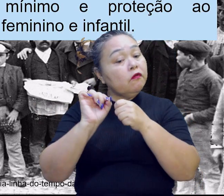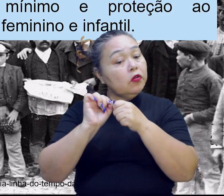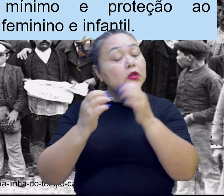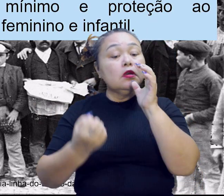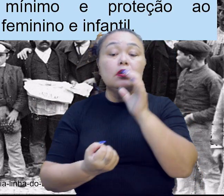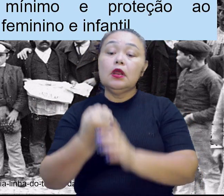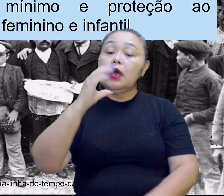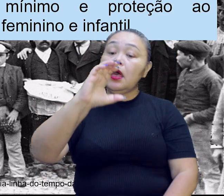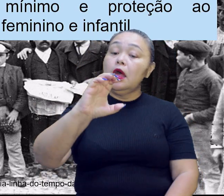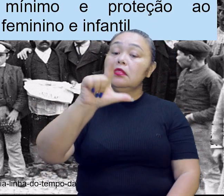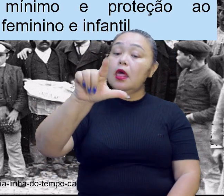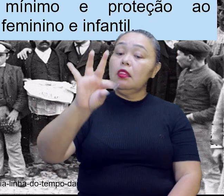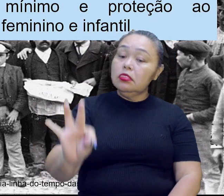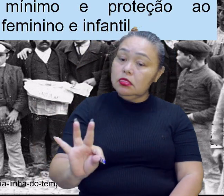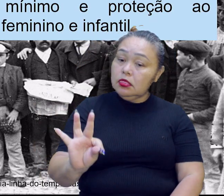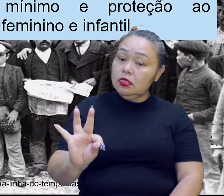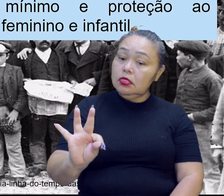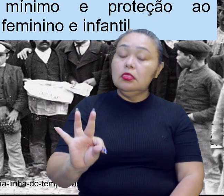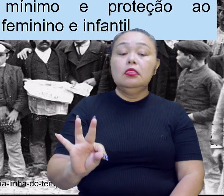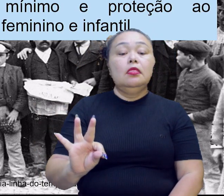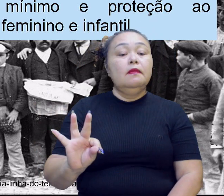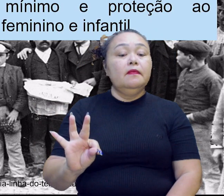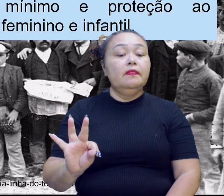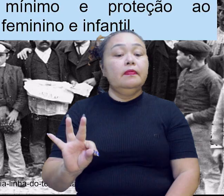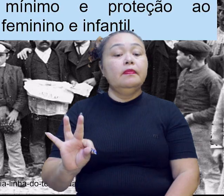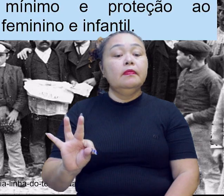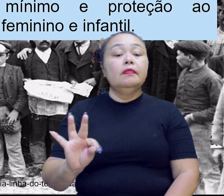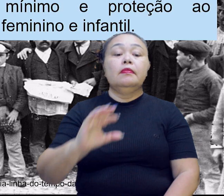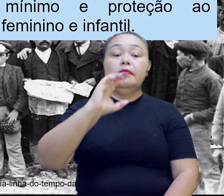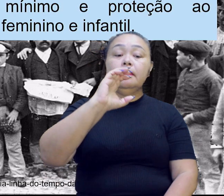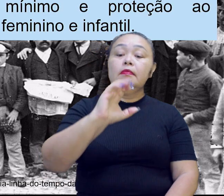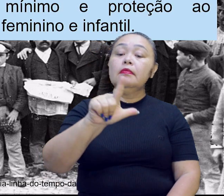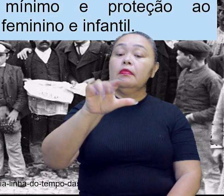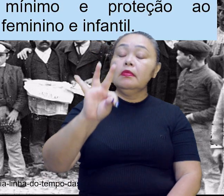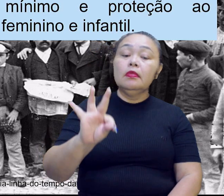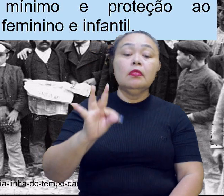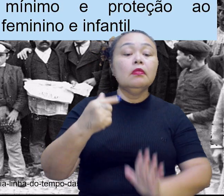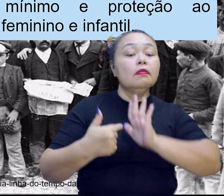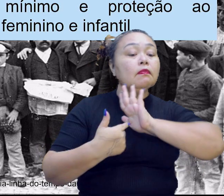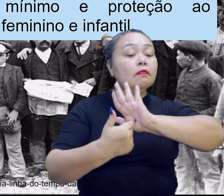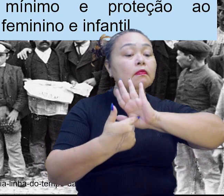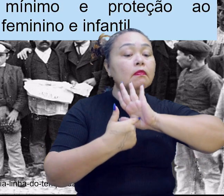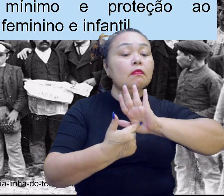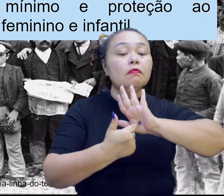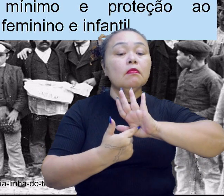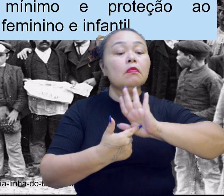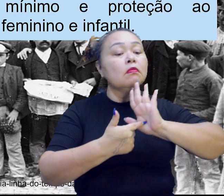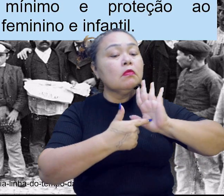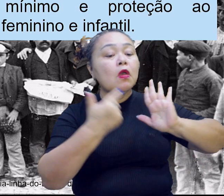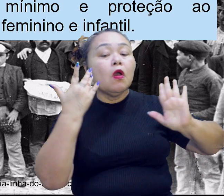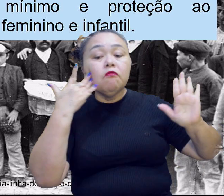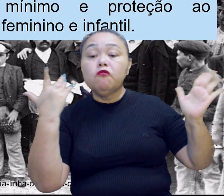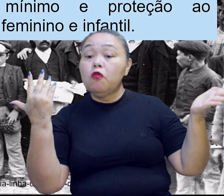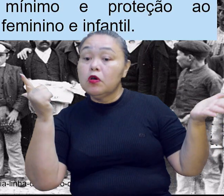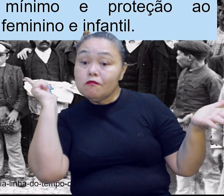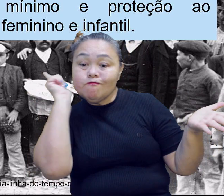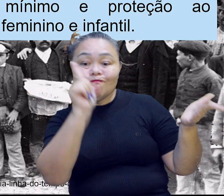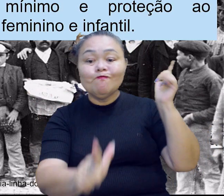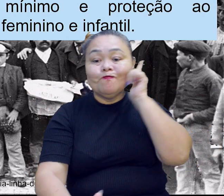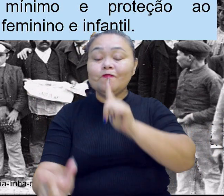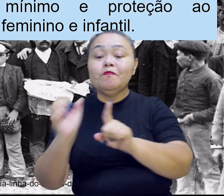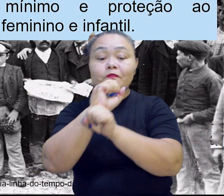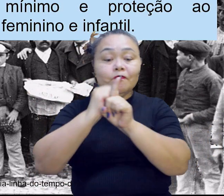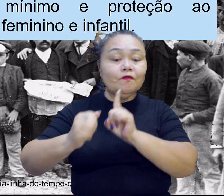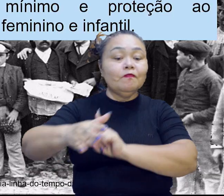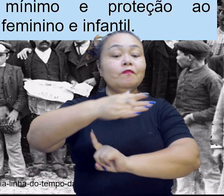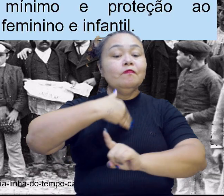Trabalho, a CLT. A CLT foi apresentada como uma grande conquista social, mas também